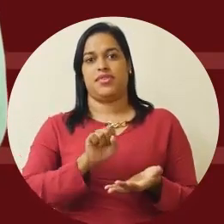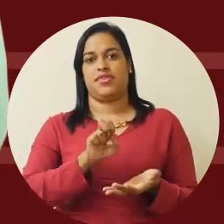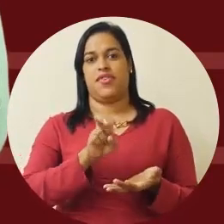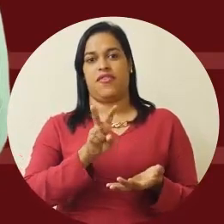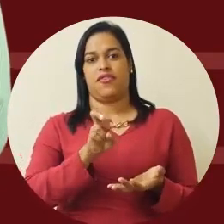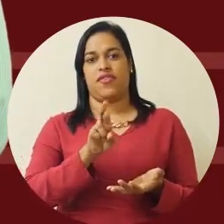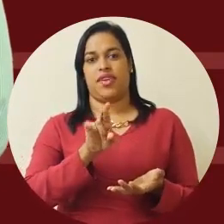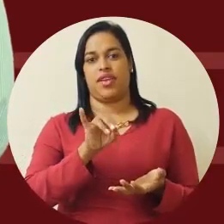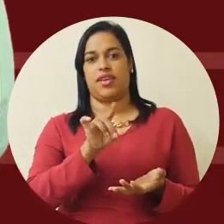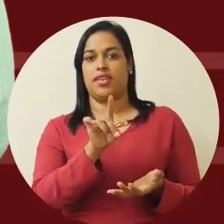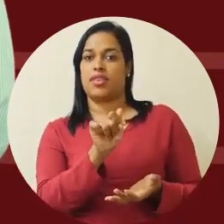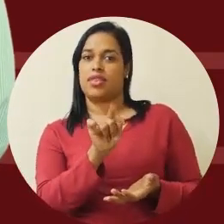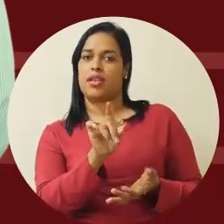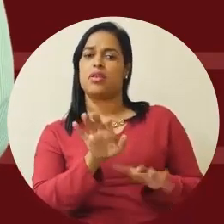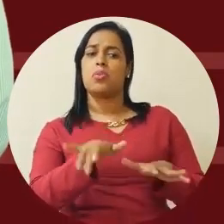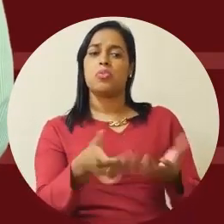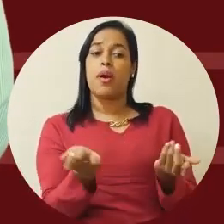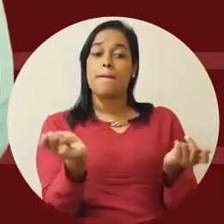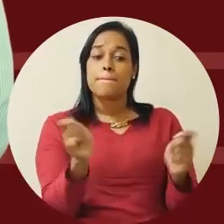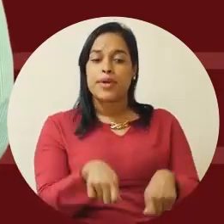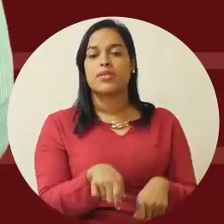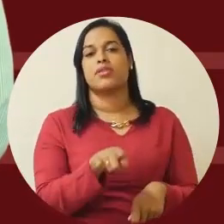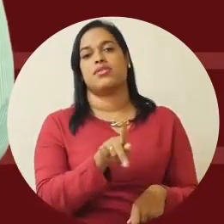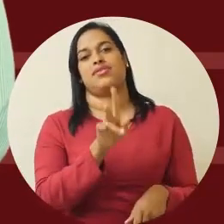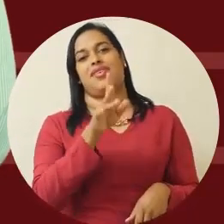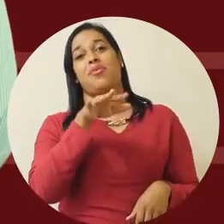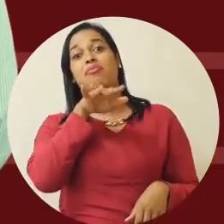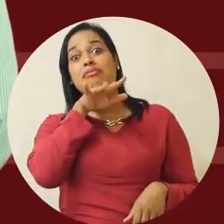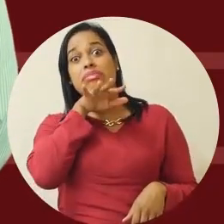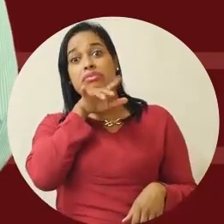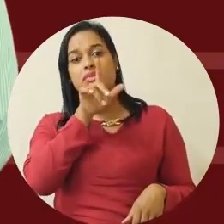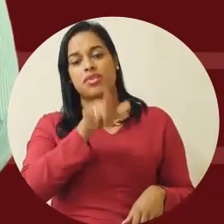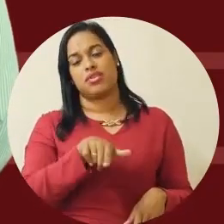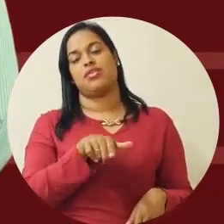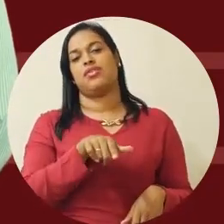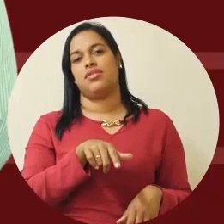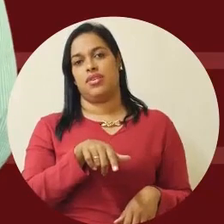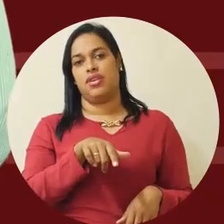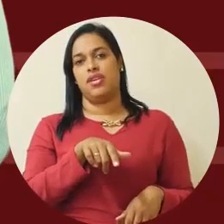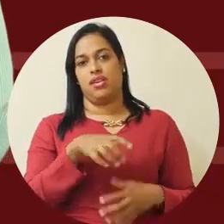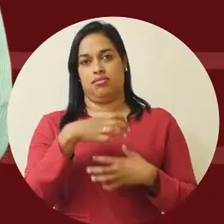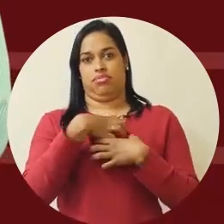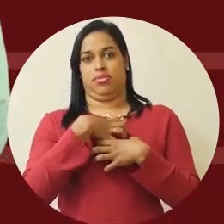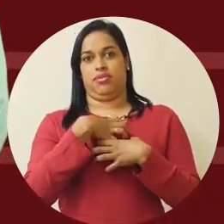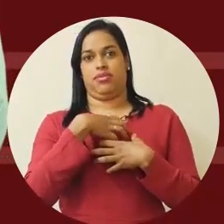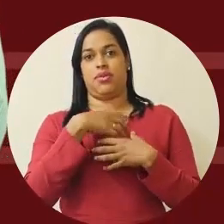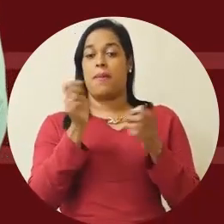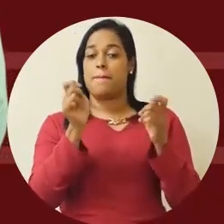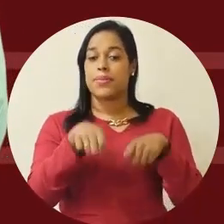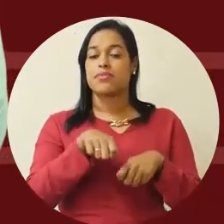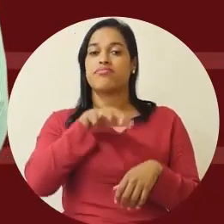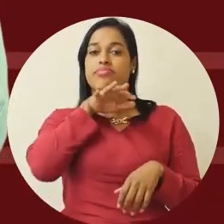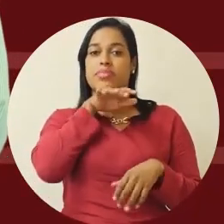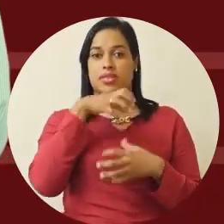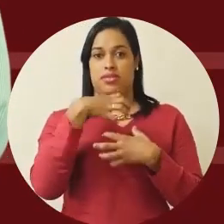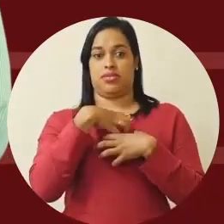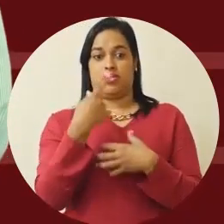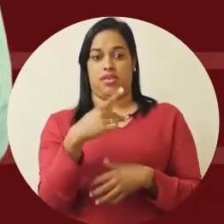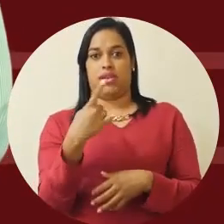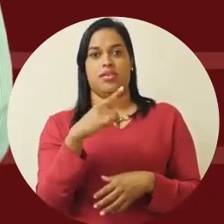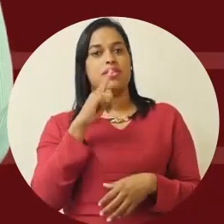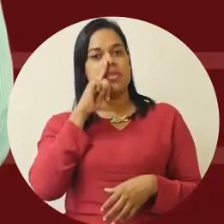qual é o potencial do noso desse risco qual é o potencial danoso